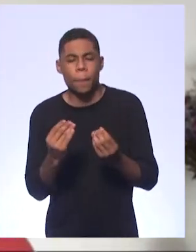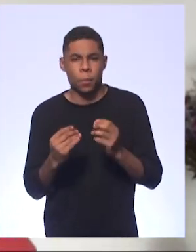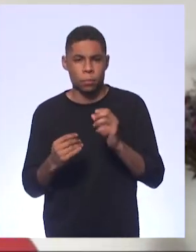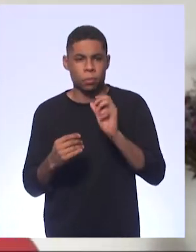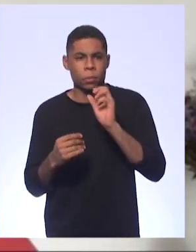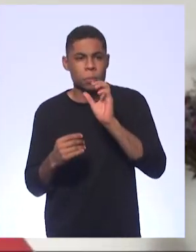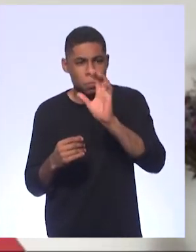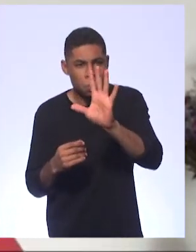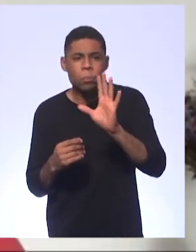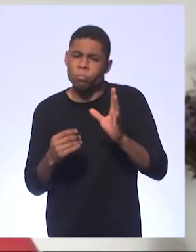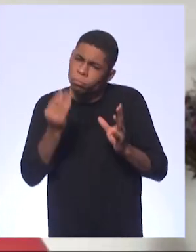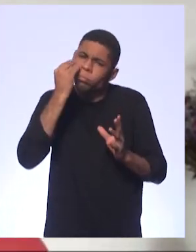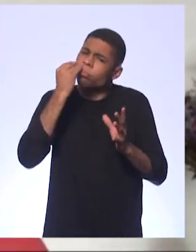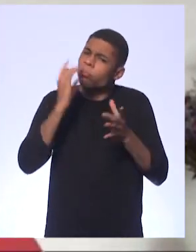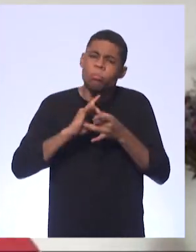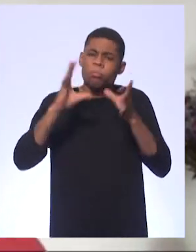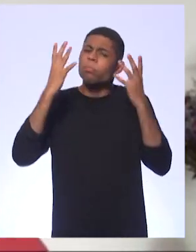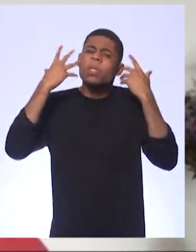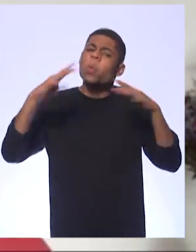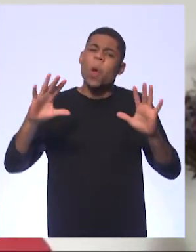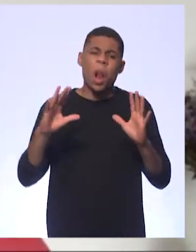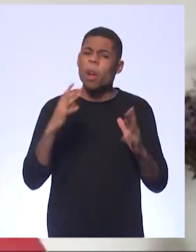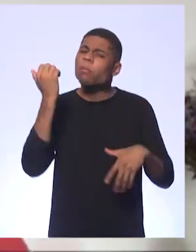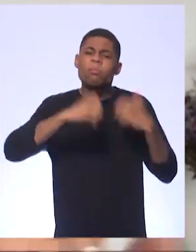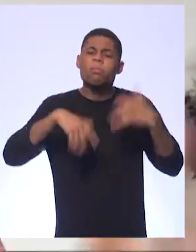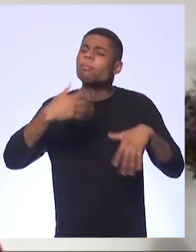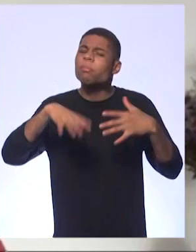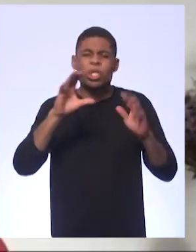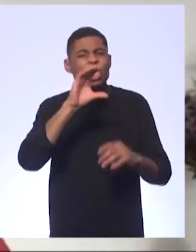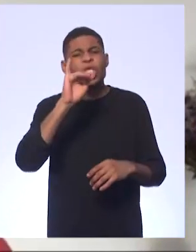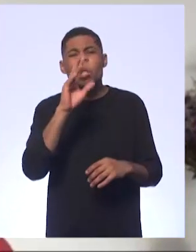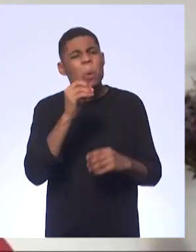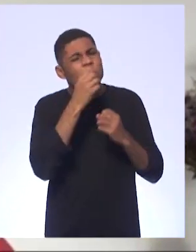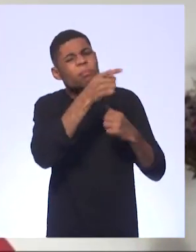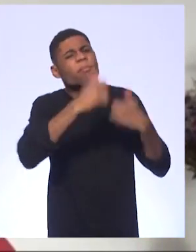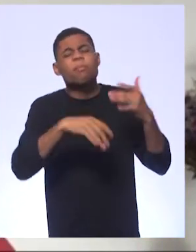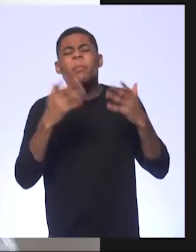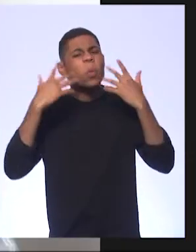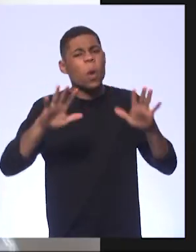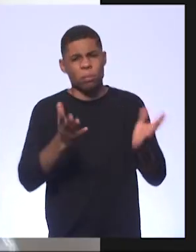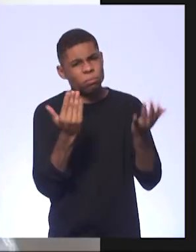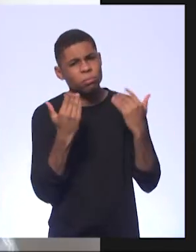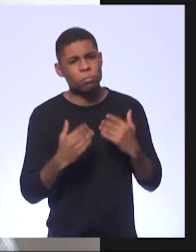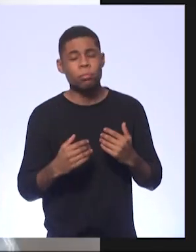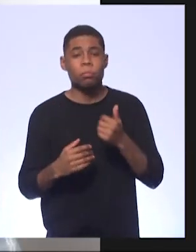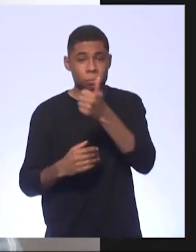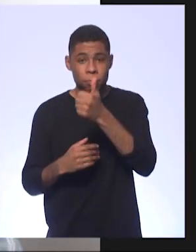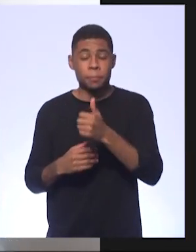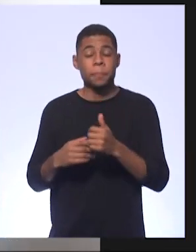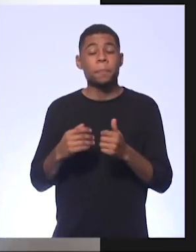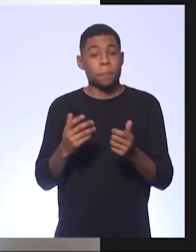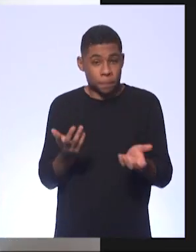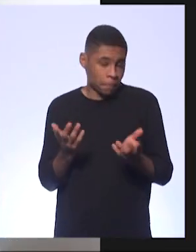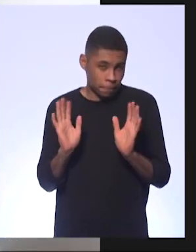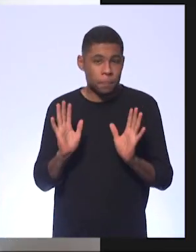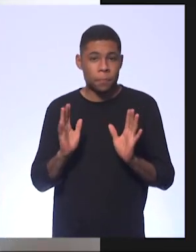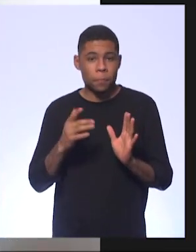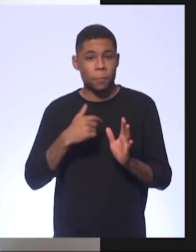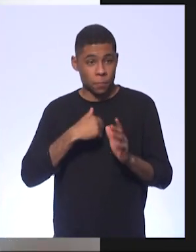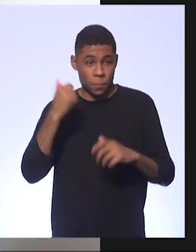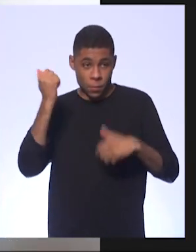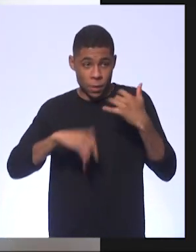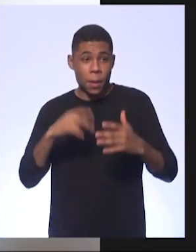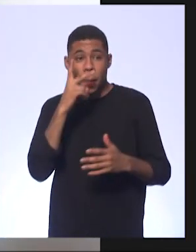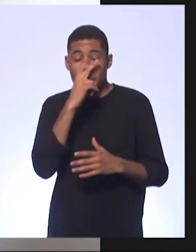nos libertar um pouco e vai falando, está tão bom te ouvir, Chico, eu adoro te ouvir. É que Então, eu estou falando de